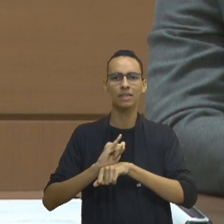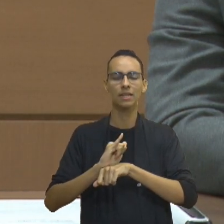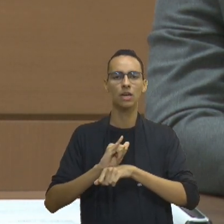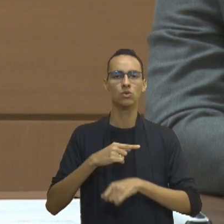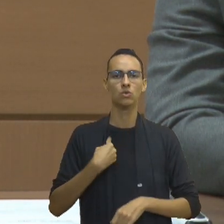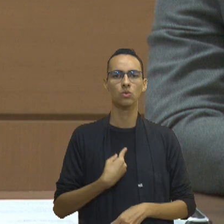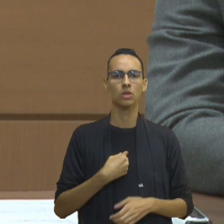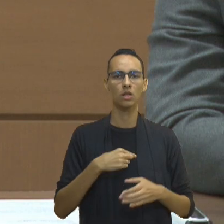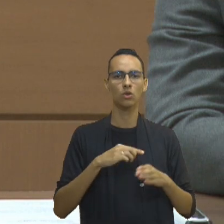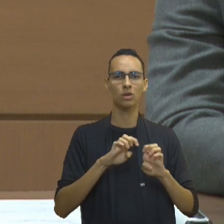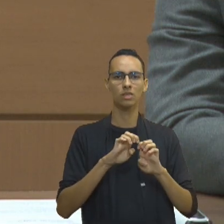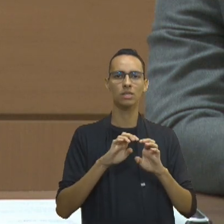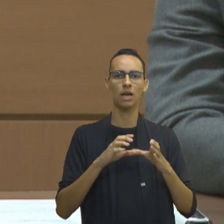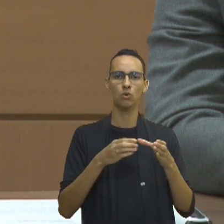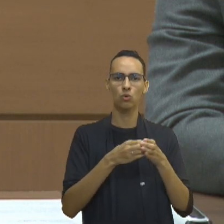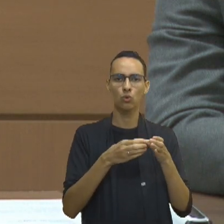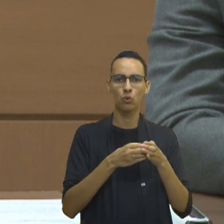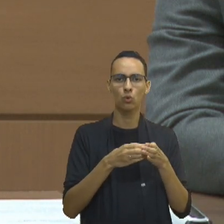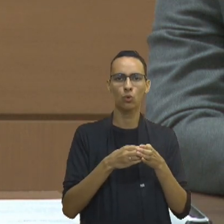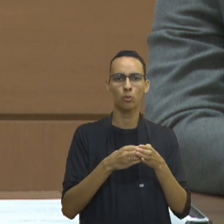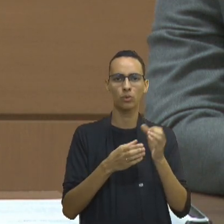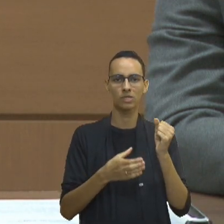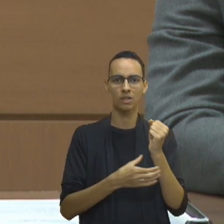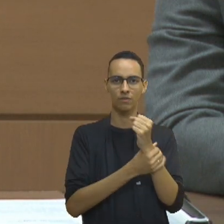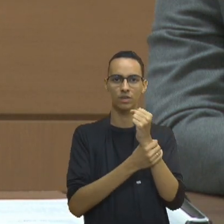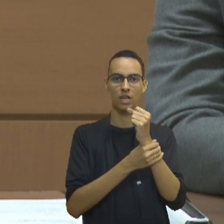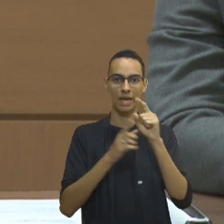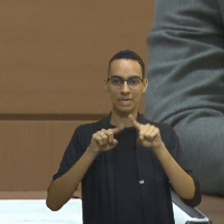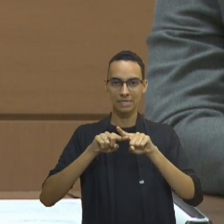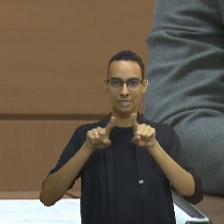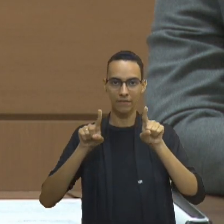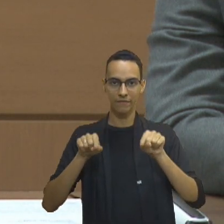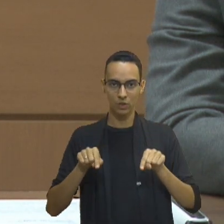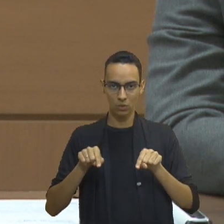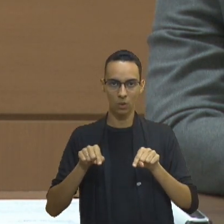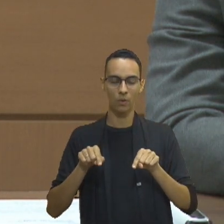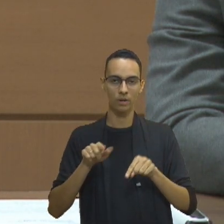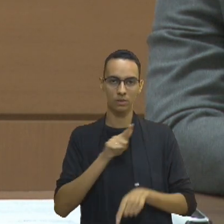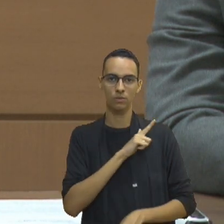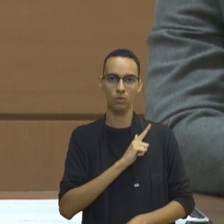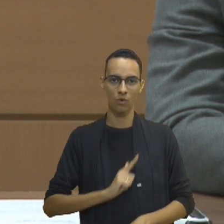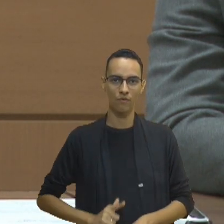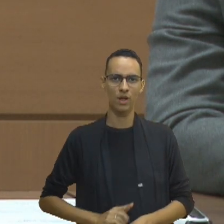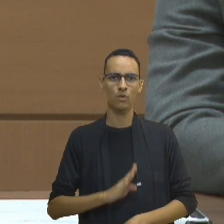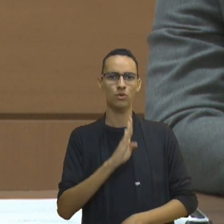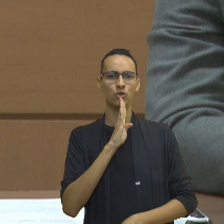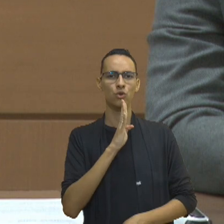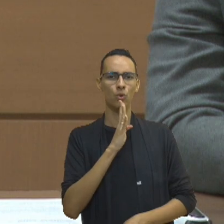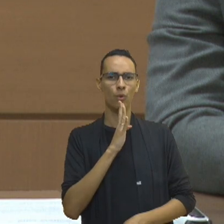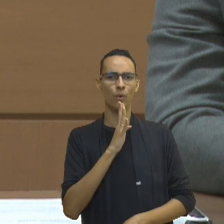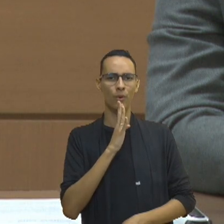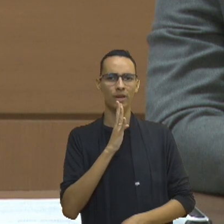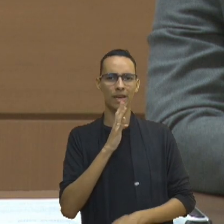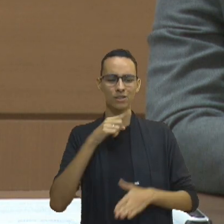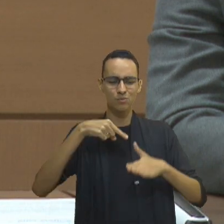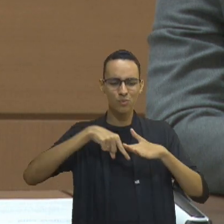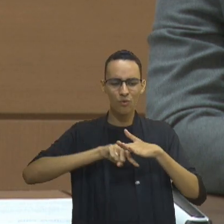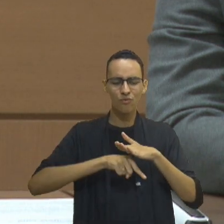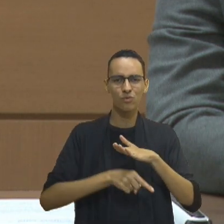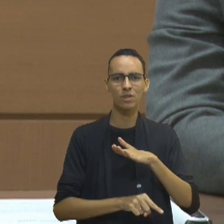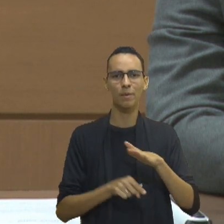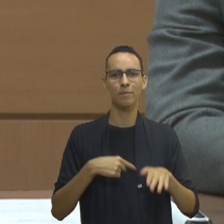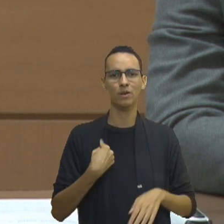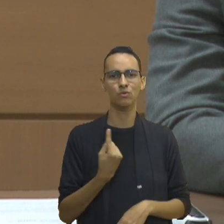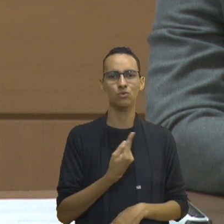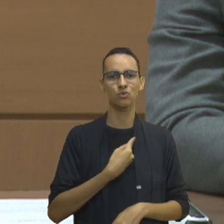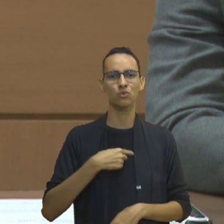vigilantes orgânicos, servidores públicos da universidade, que conhecem profundamente os nossos espaços